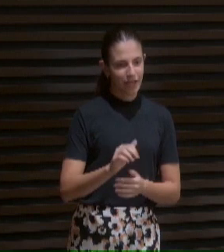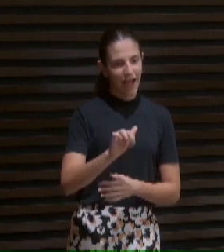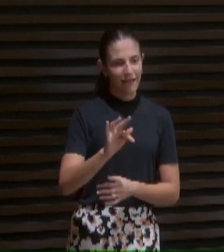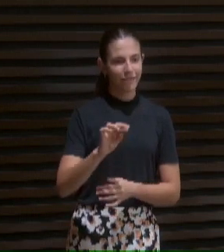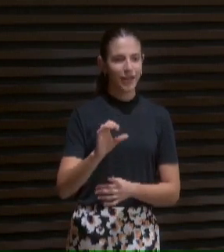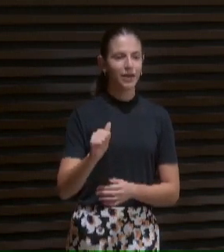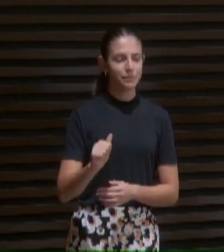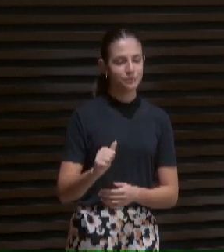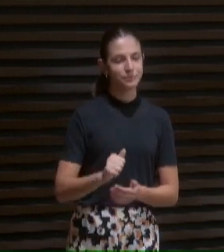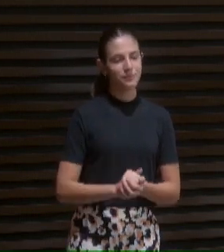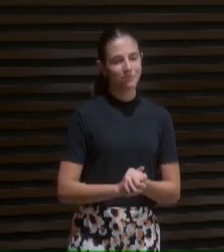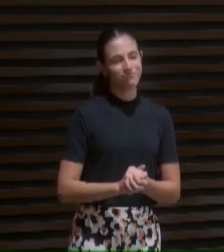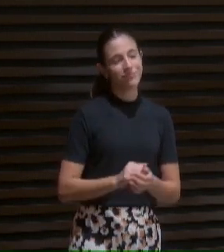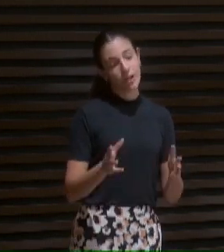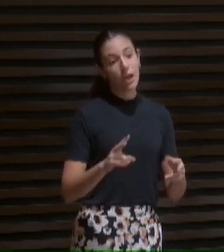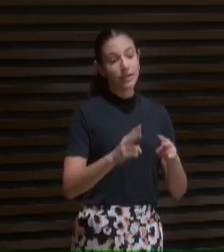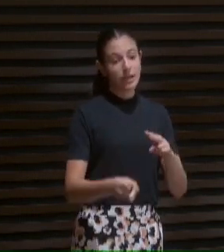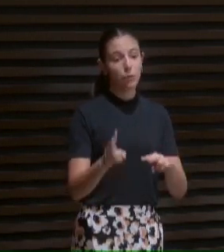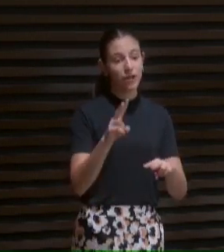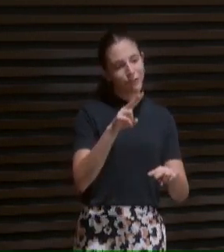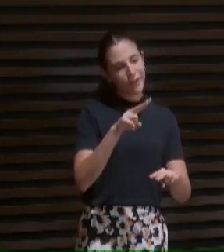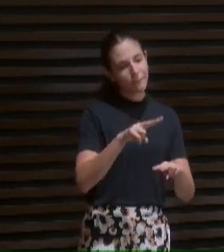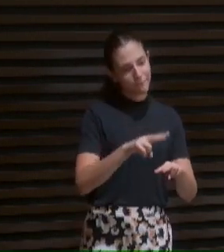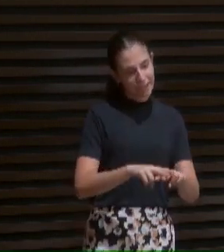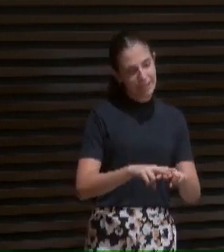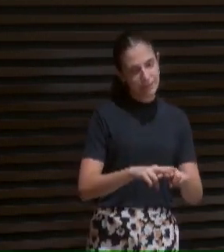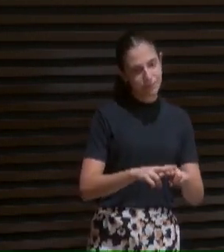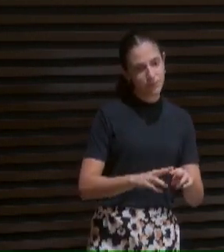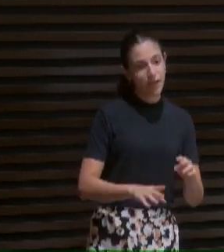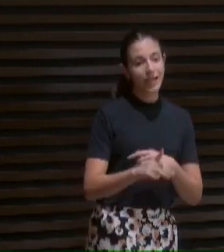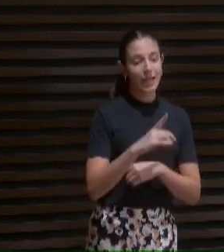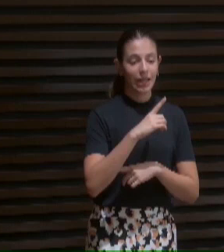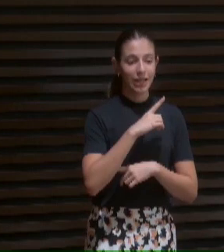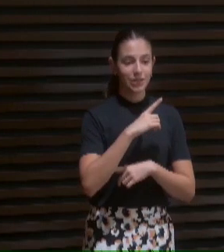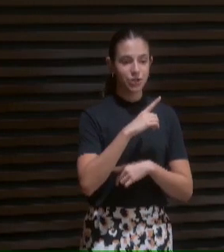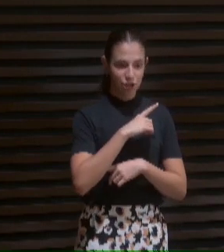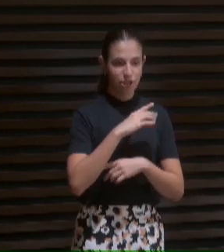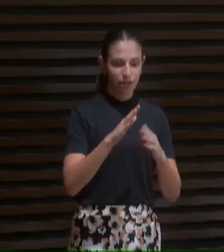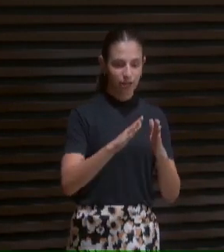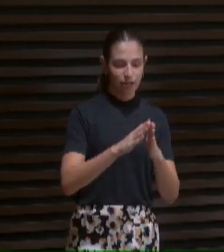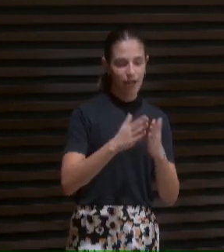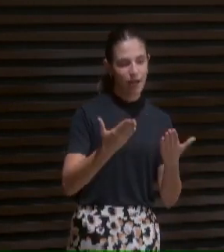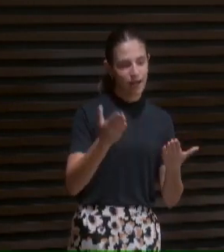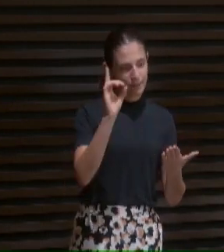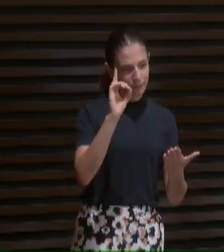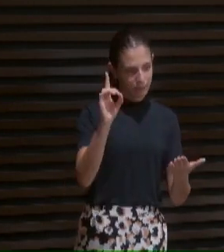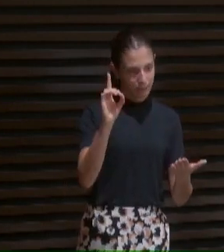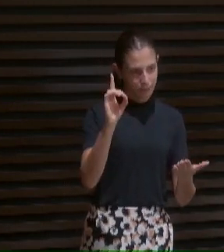em Brasília, e ela continha na sua mão uma Bíblia.